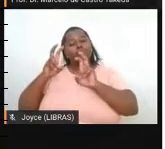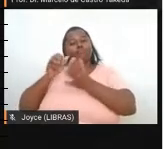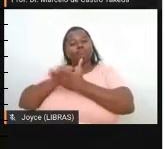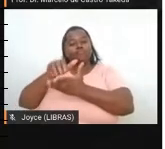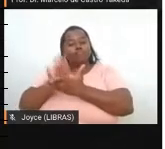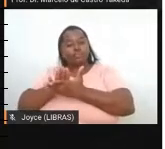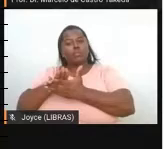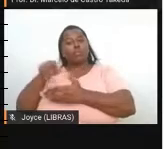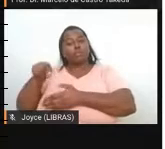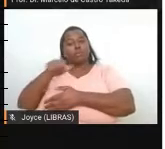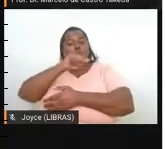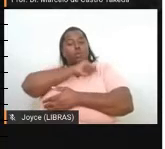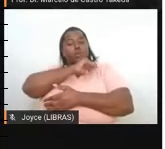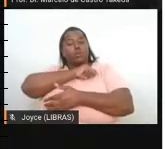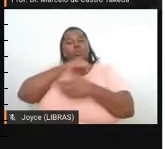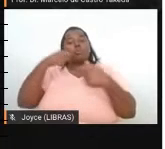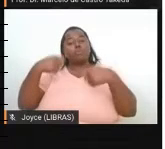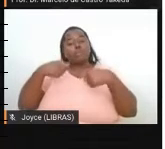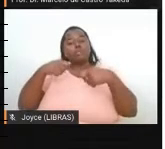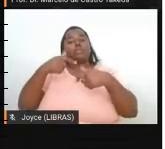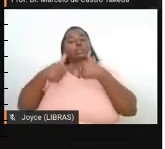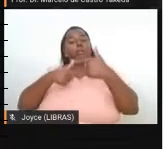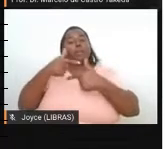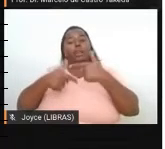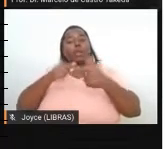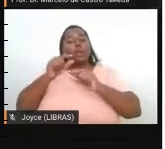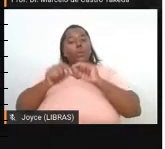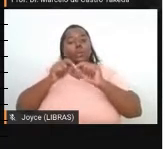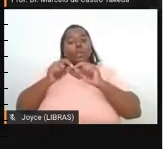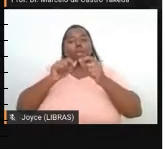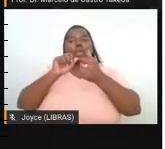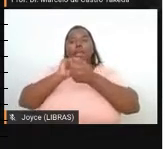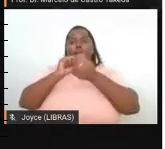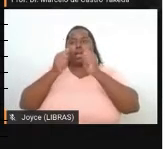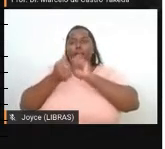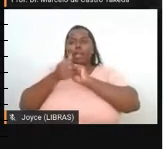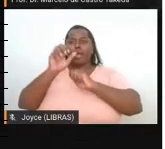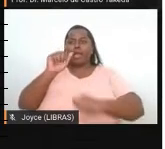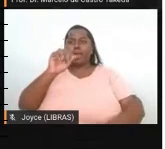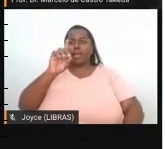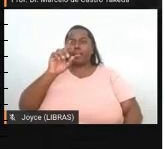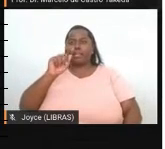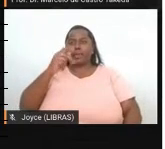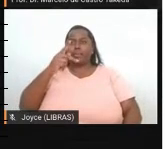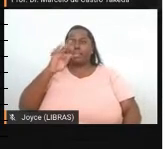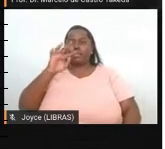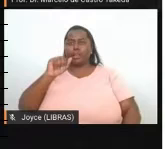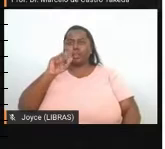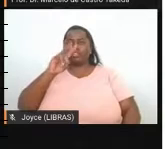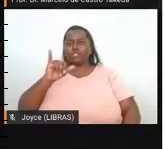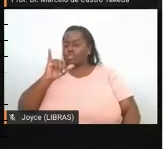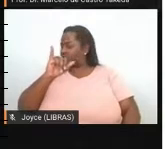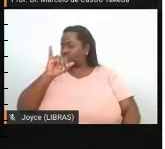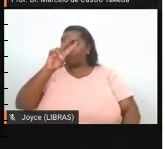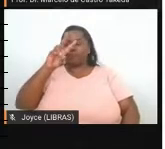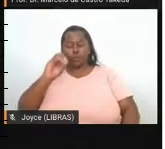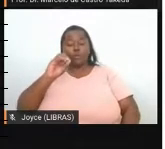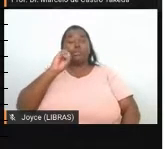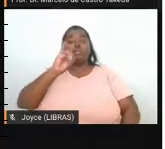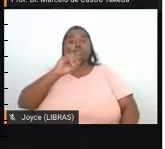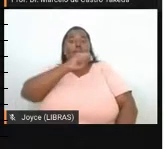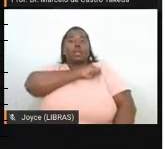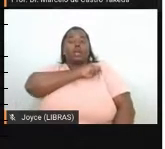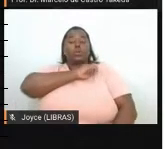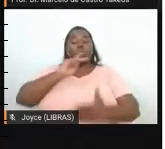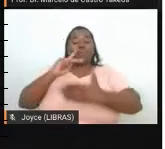penalidade, a gente tem que trabalhar no modo adaptativo. E aí sim, quando o aluno erra e tenta novamente durante